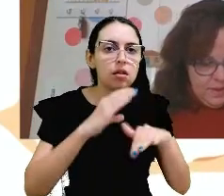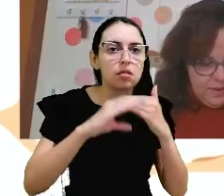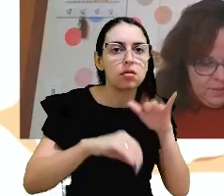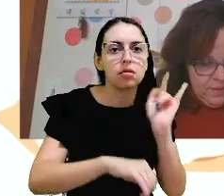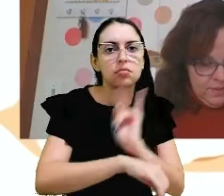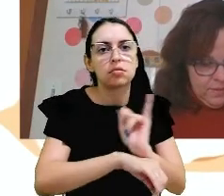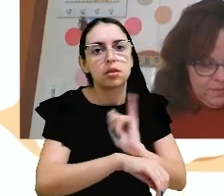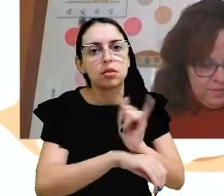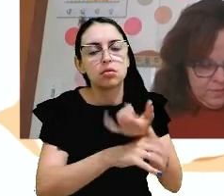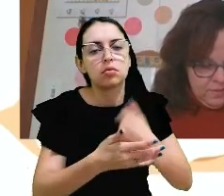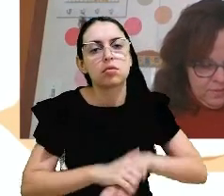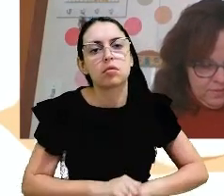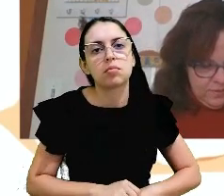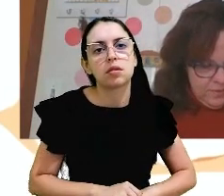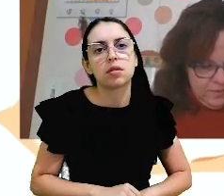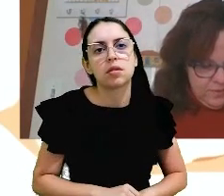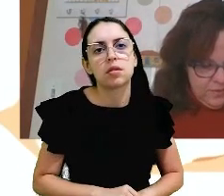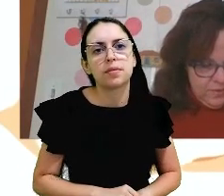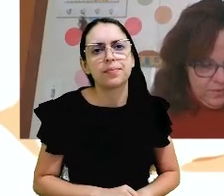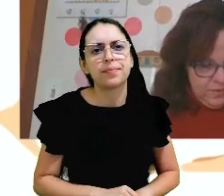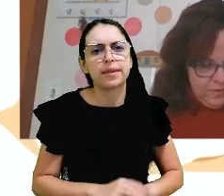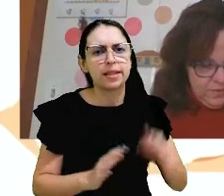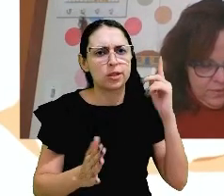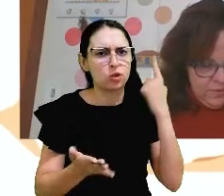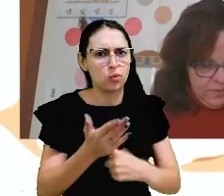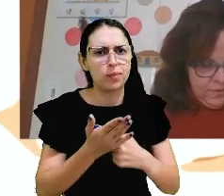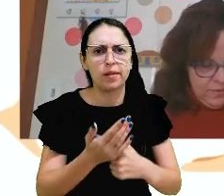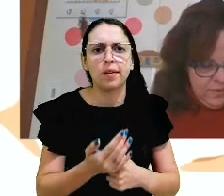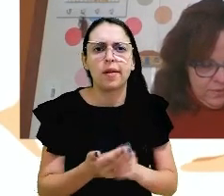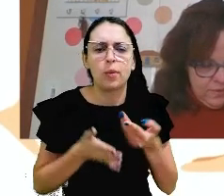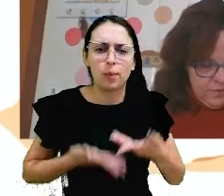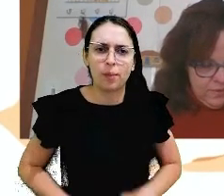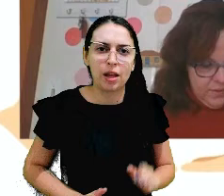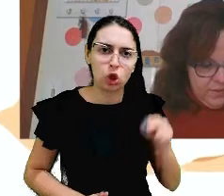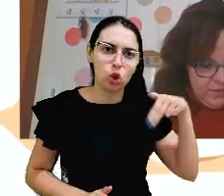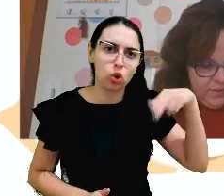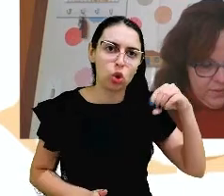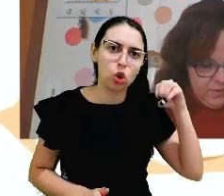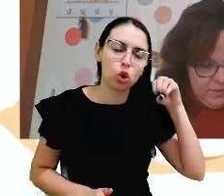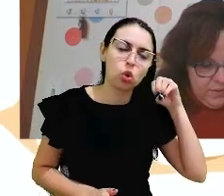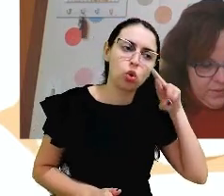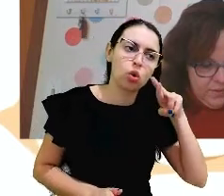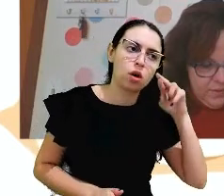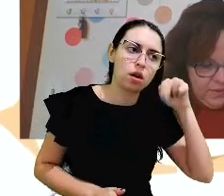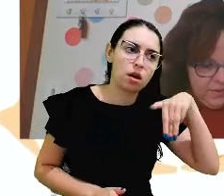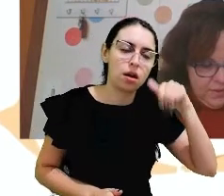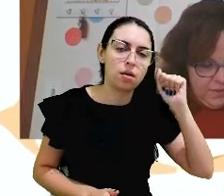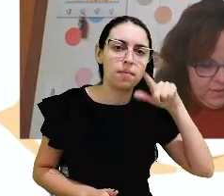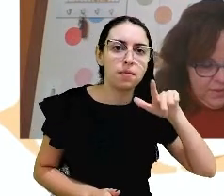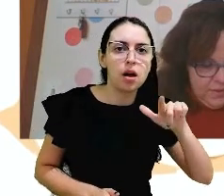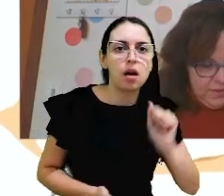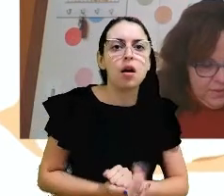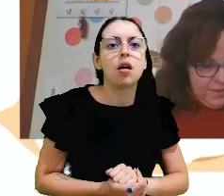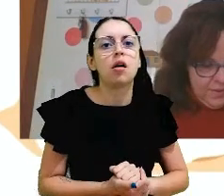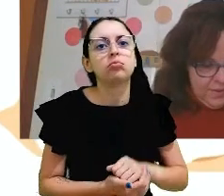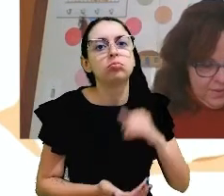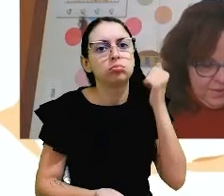alguma colocação sobre uma obrigatoriedade do parto normal, né? preconizada pelo SUS e